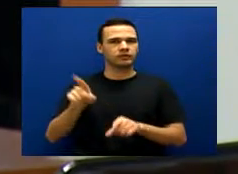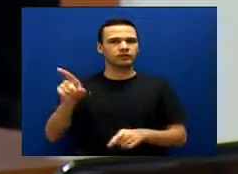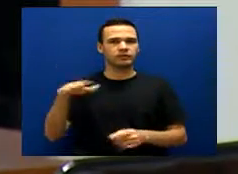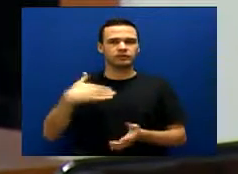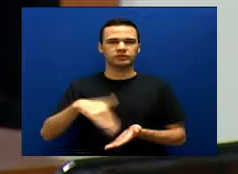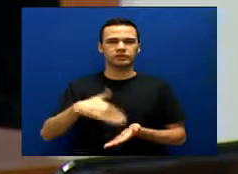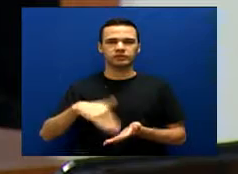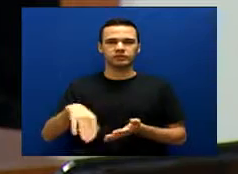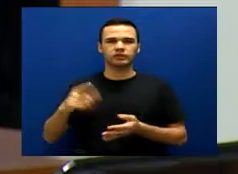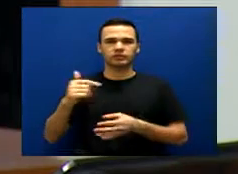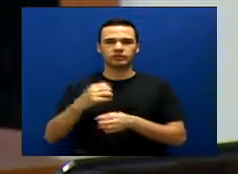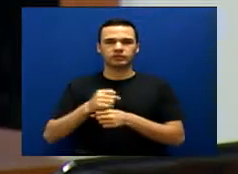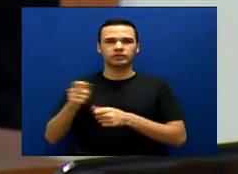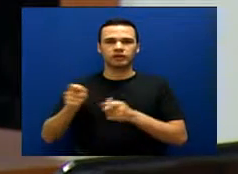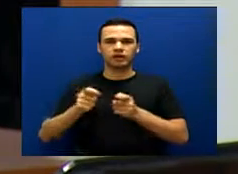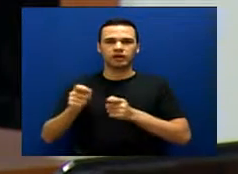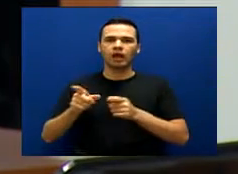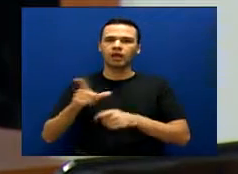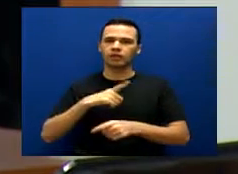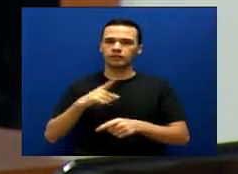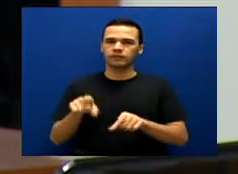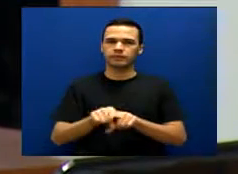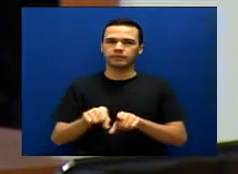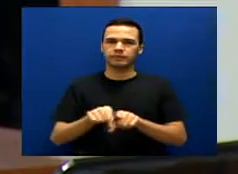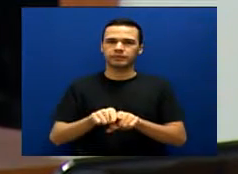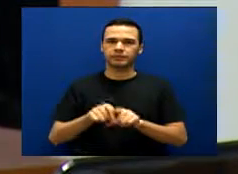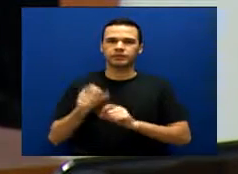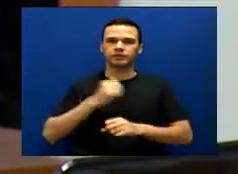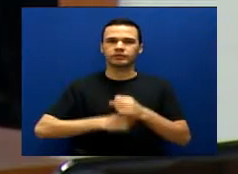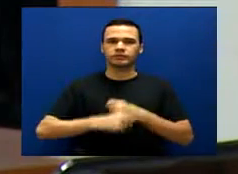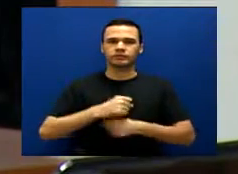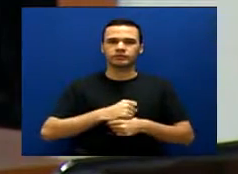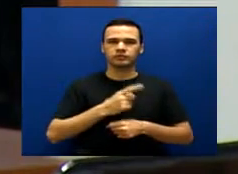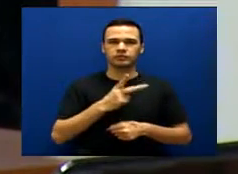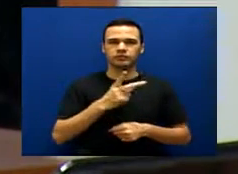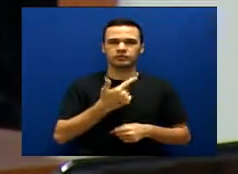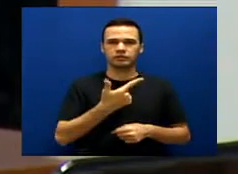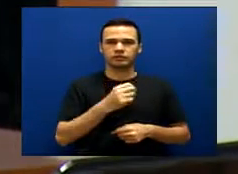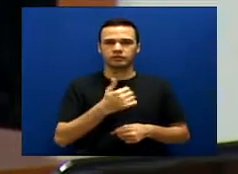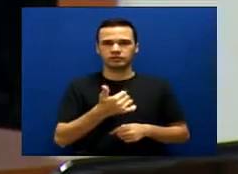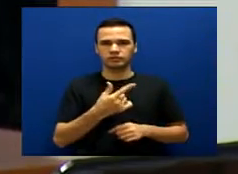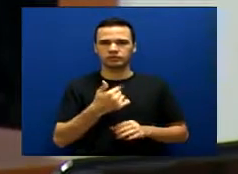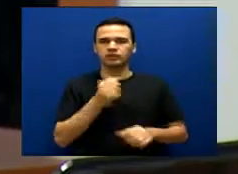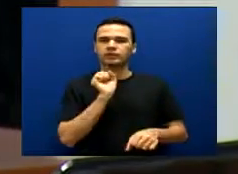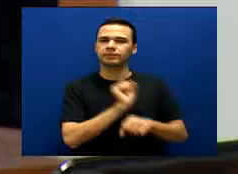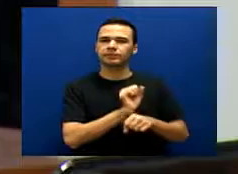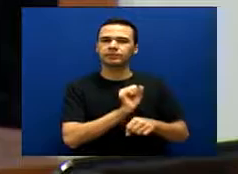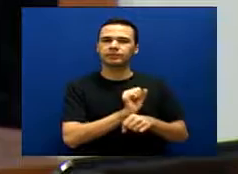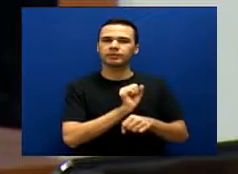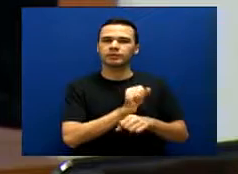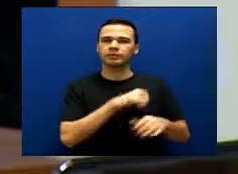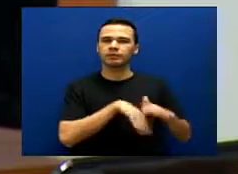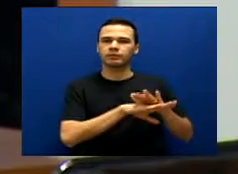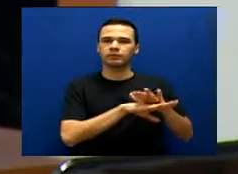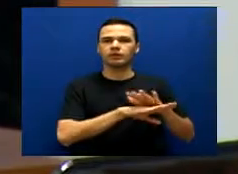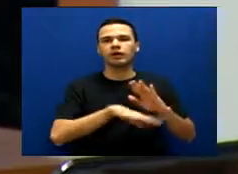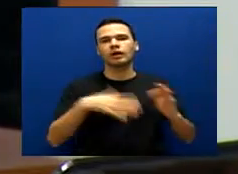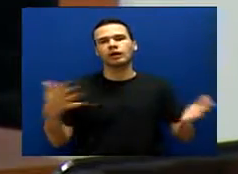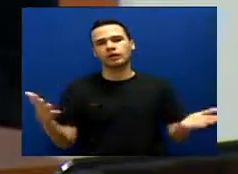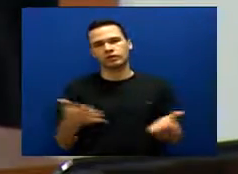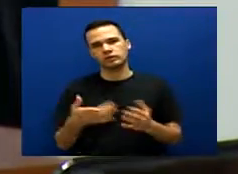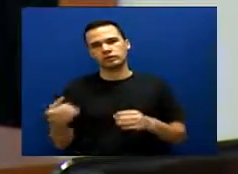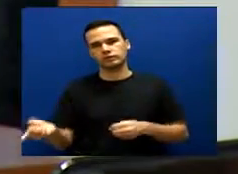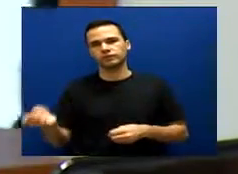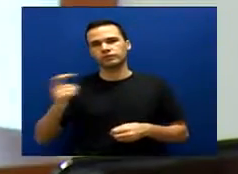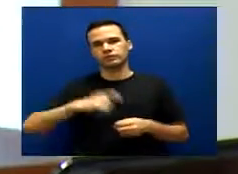Furukawa. 2012. Foi de 2012. Mas eu deixei esse processo dormindinho após uma longa hibernação. Então, agora ele pode